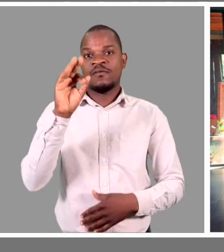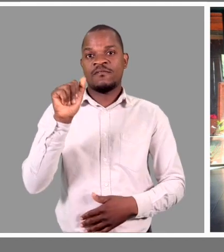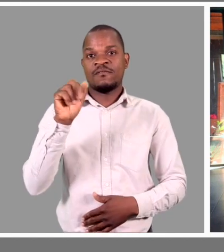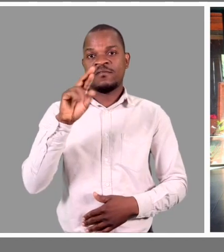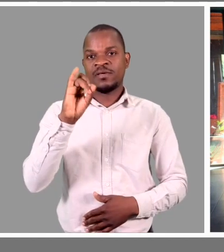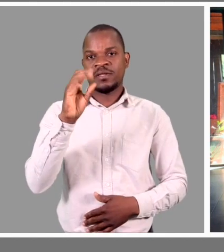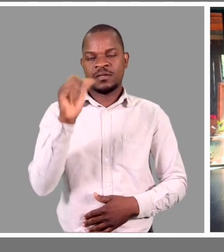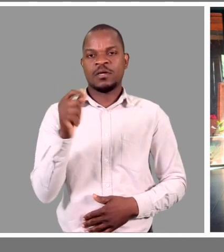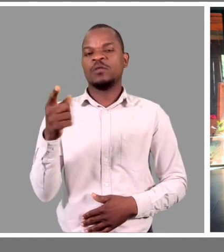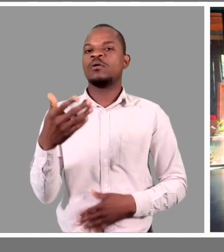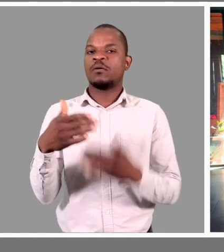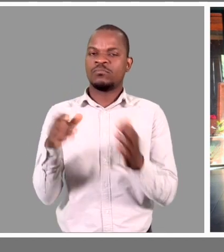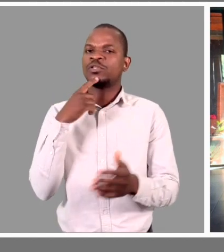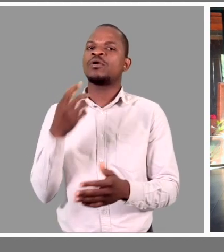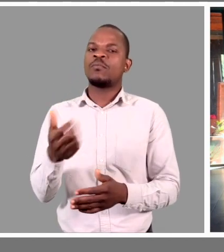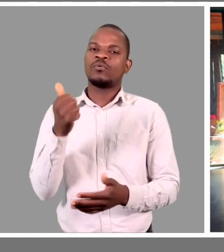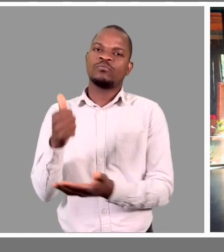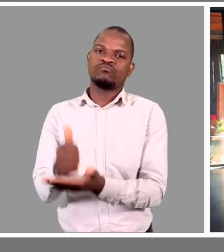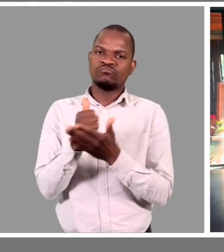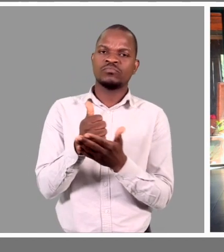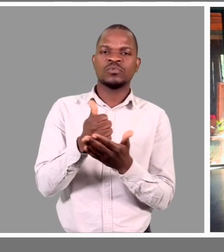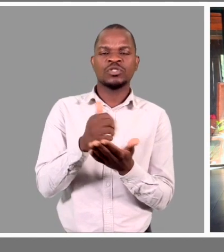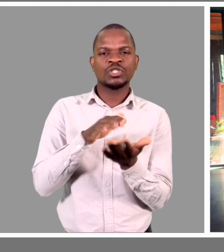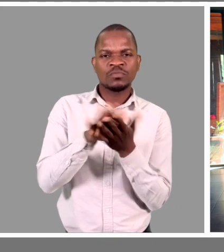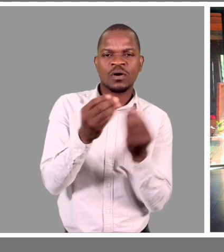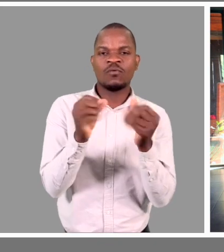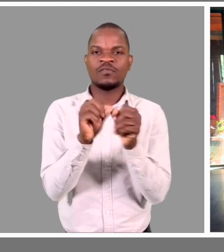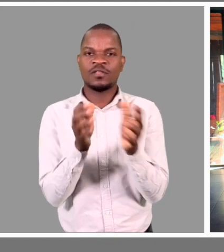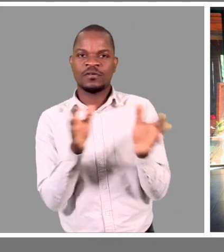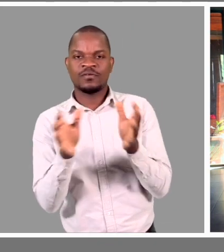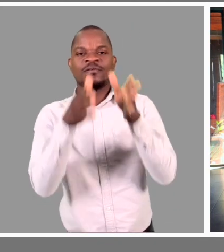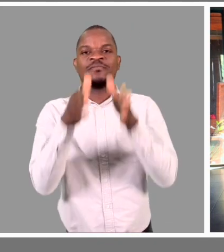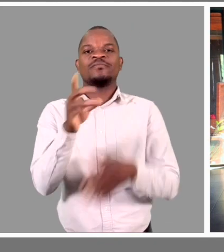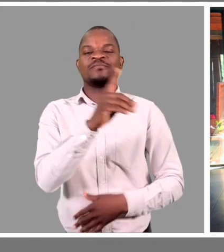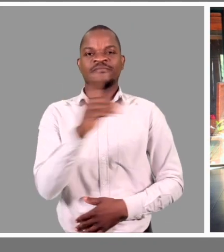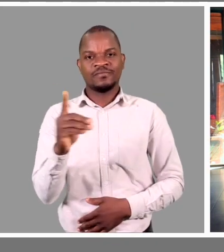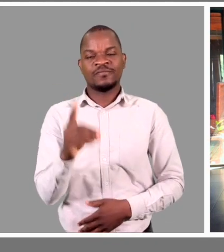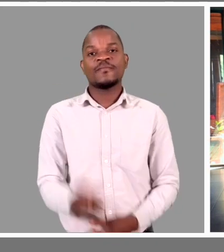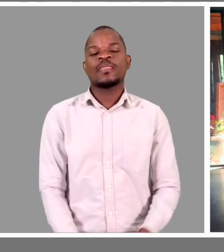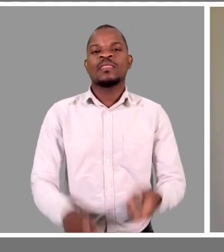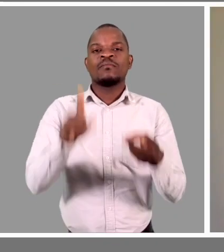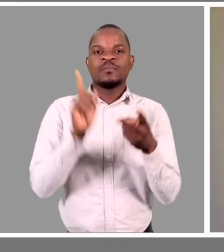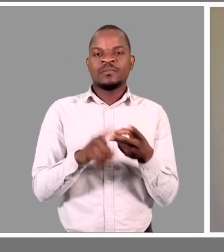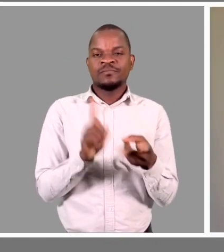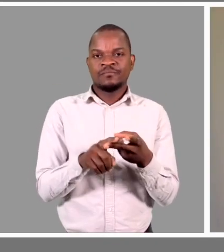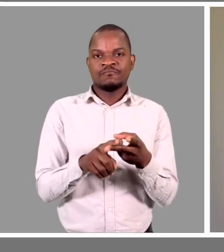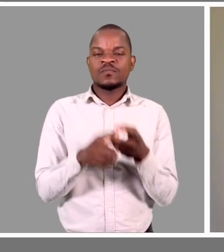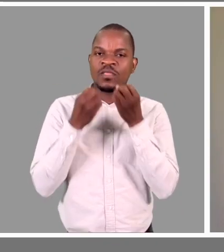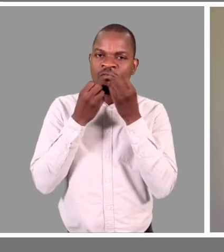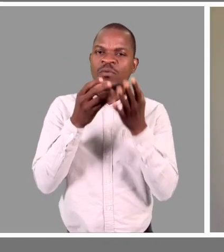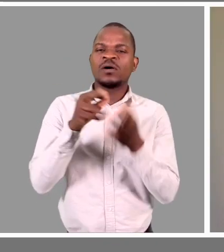capacitar e nós estamos prontos para isso, para nós conseguirmos lidar da melhor maneira com pessoas deficientes. Também